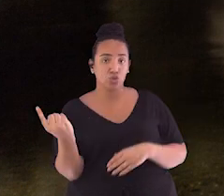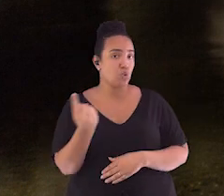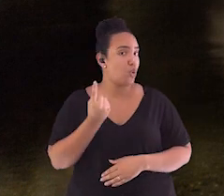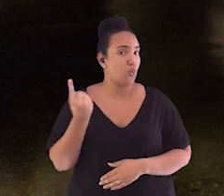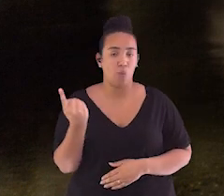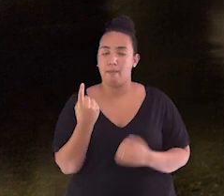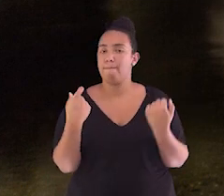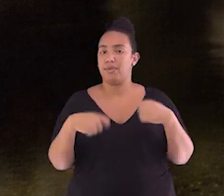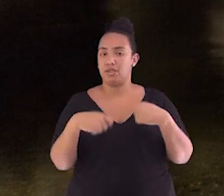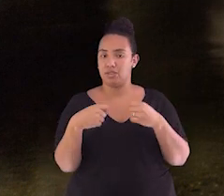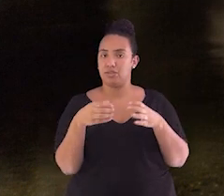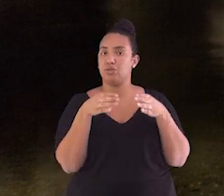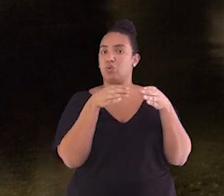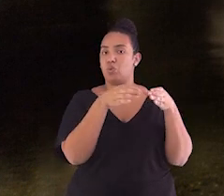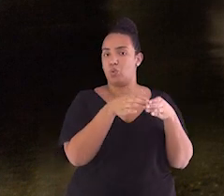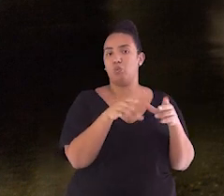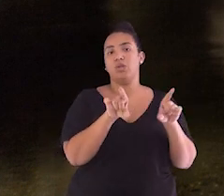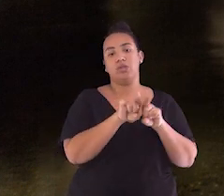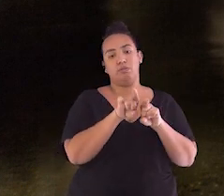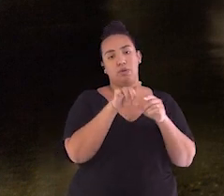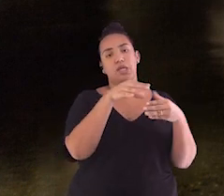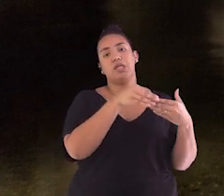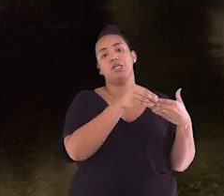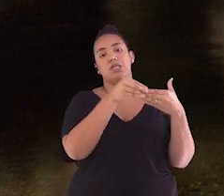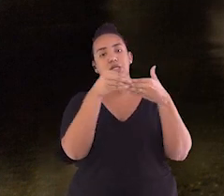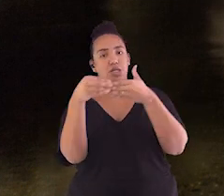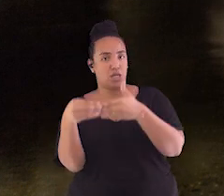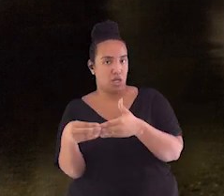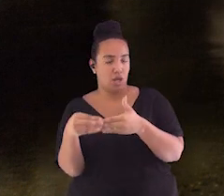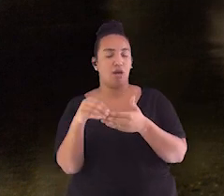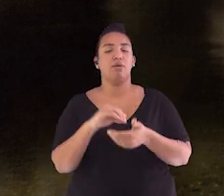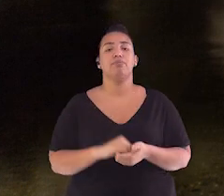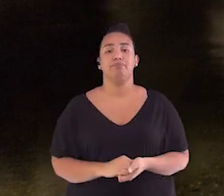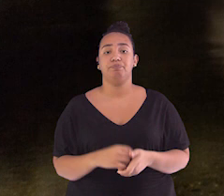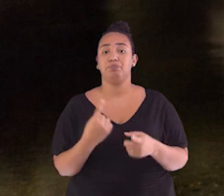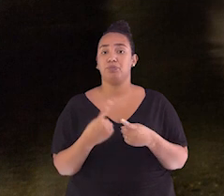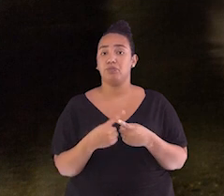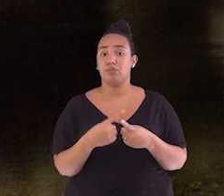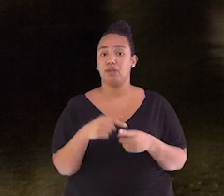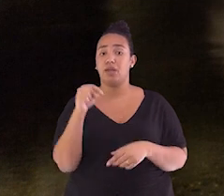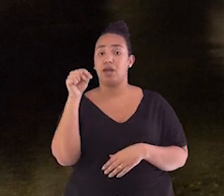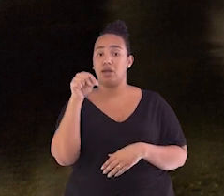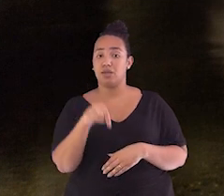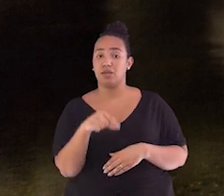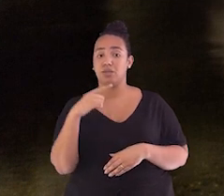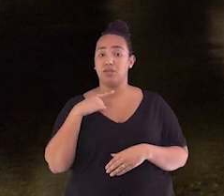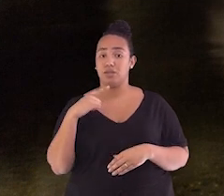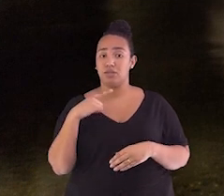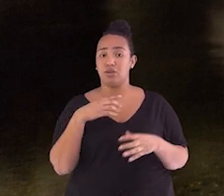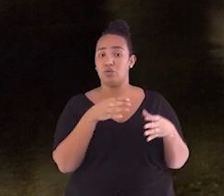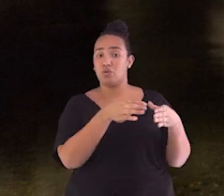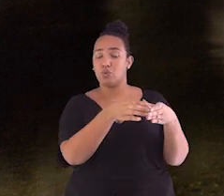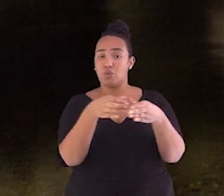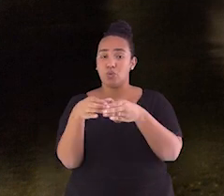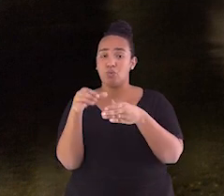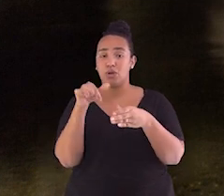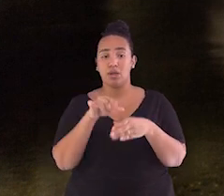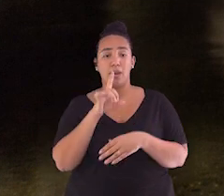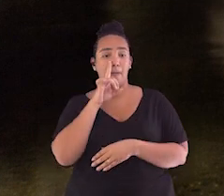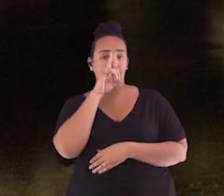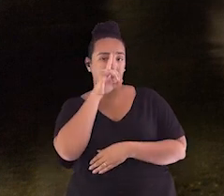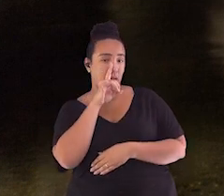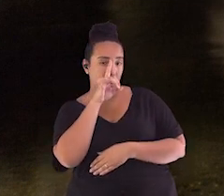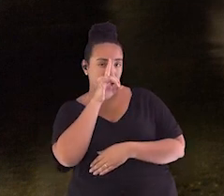de preferência, com um guia turístico. É um ecossistema muito peculiar e que apresenta riscos, tá? Por exemplo,